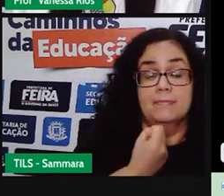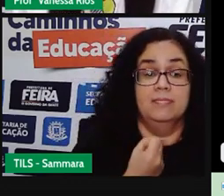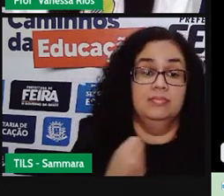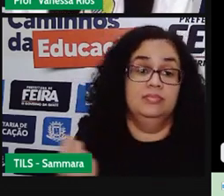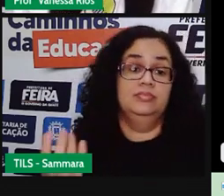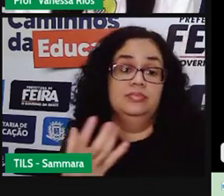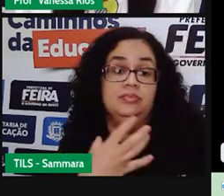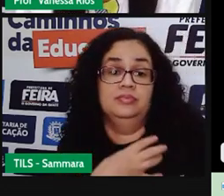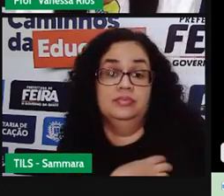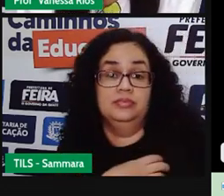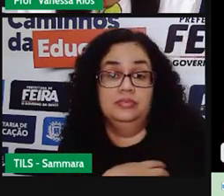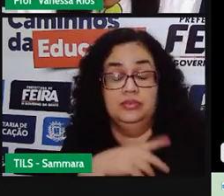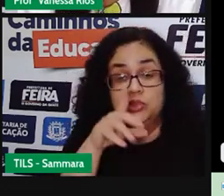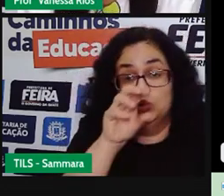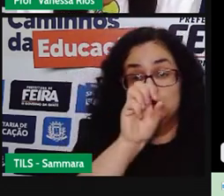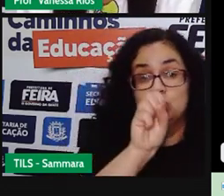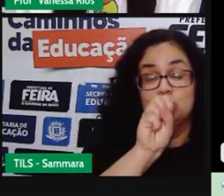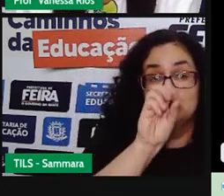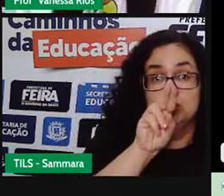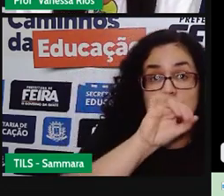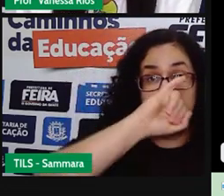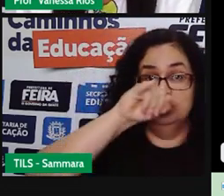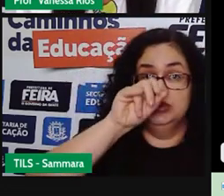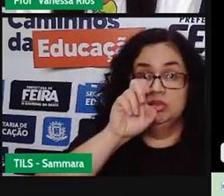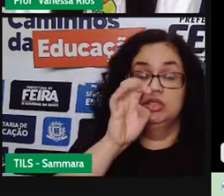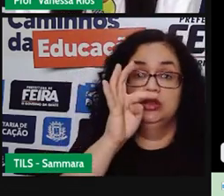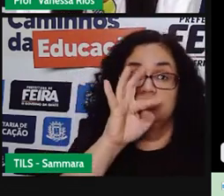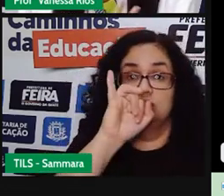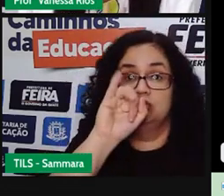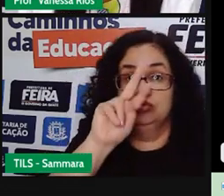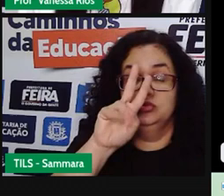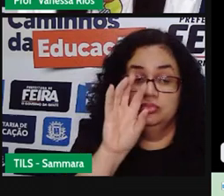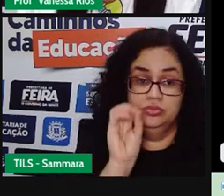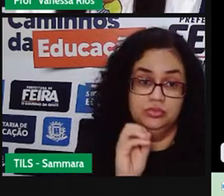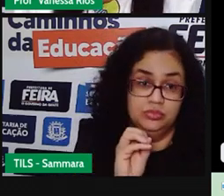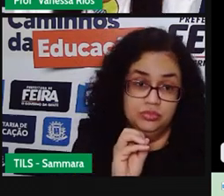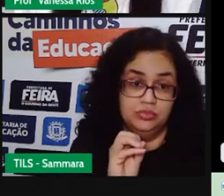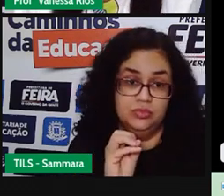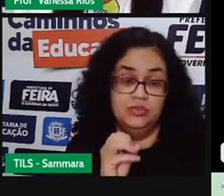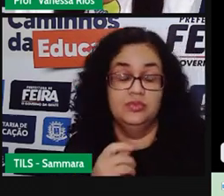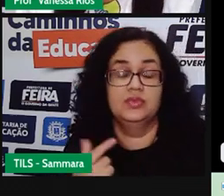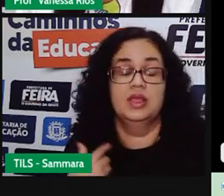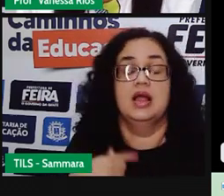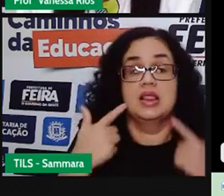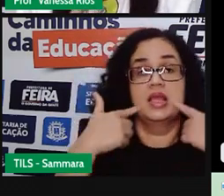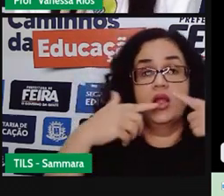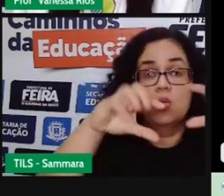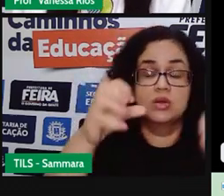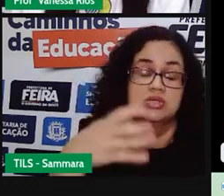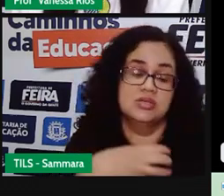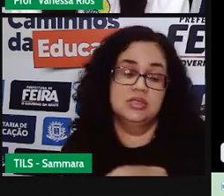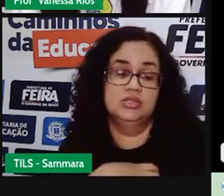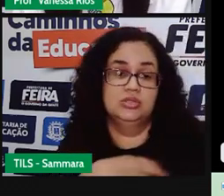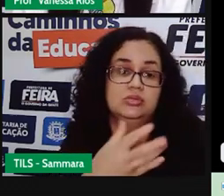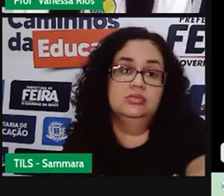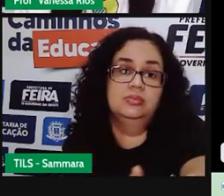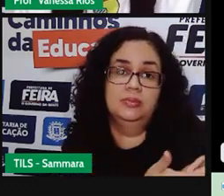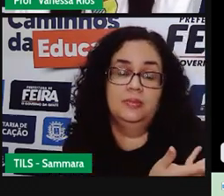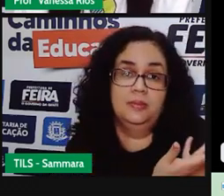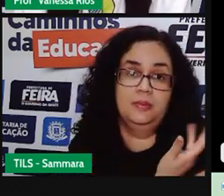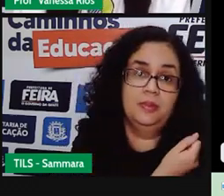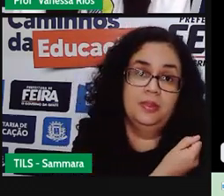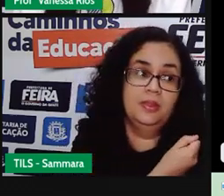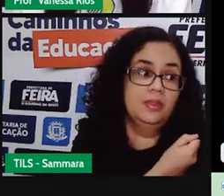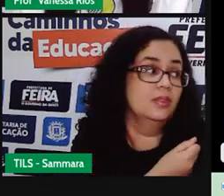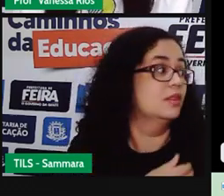transmitir emoções, sentimentos, então são coisas que vêm de cada indivíduo, que vêm daquele que está apresentando,